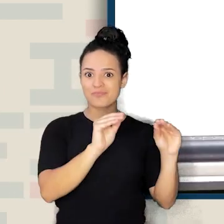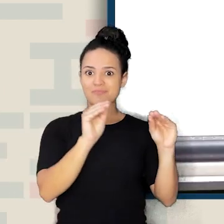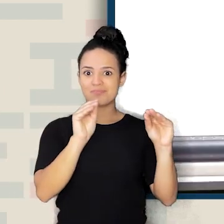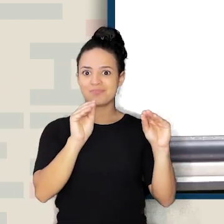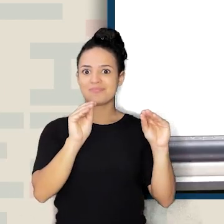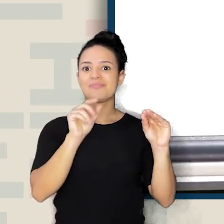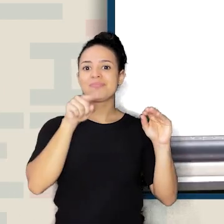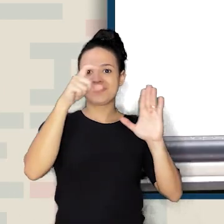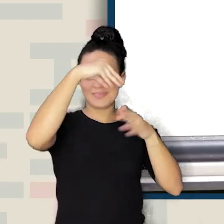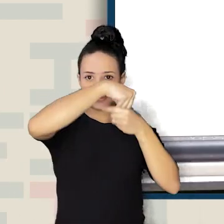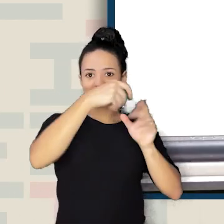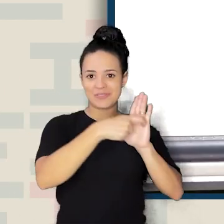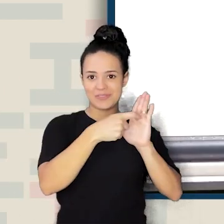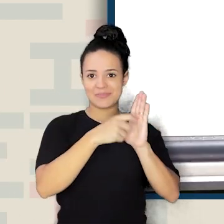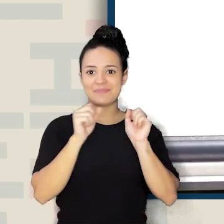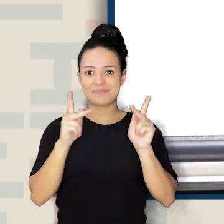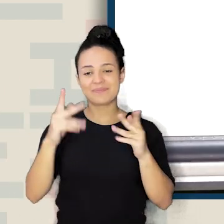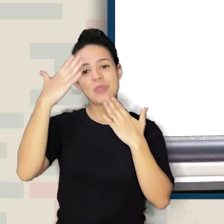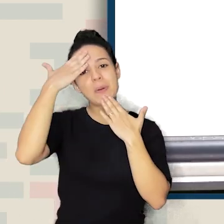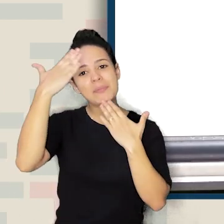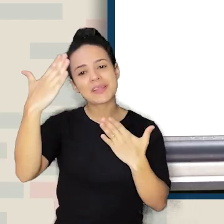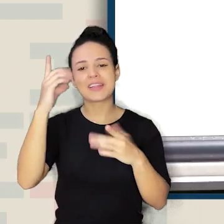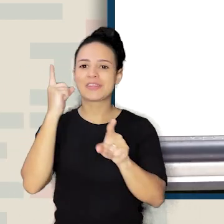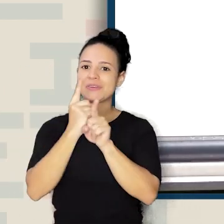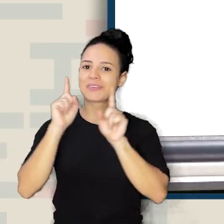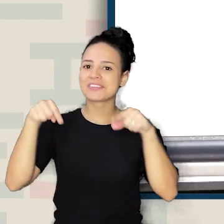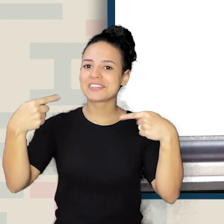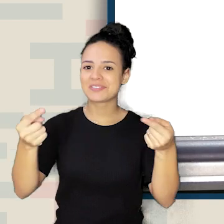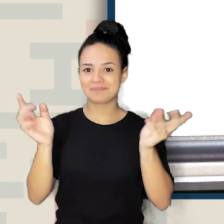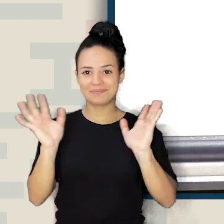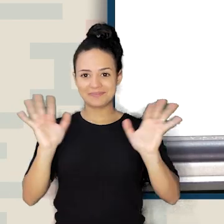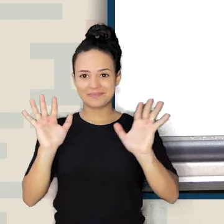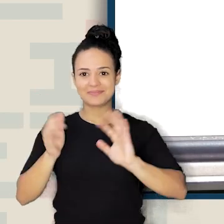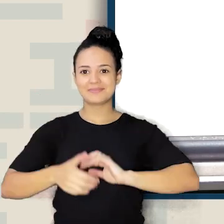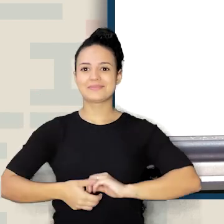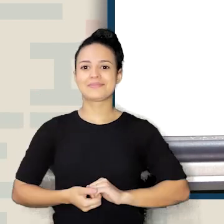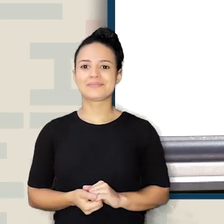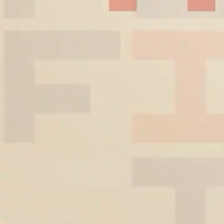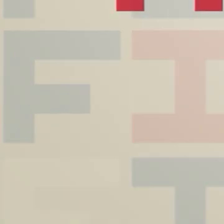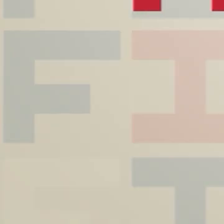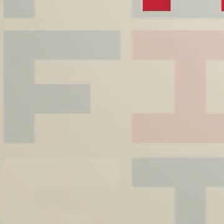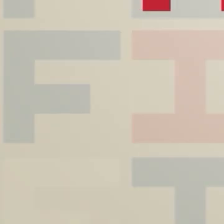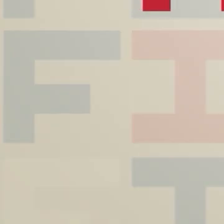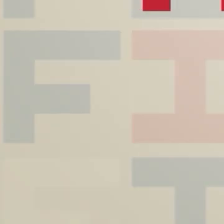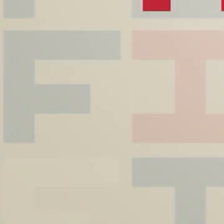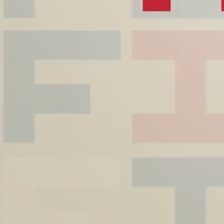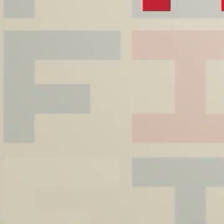transcrição de uma música completa, tá bom? Muito obrigado e até a próxima.